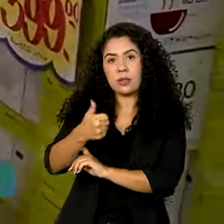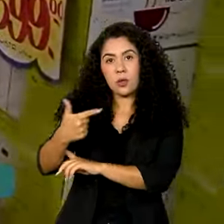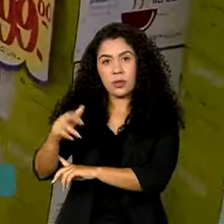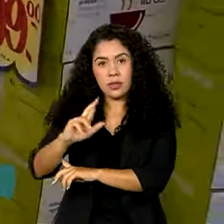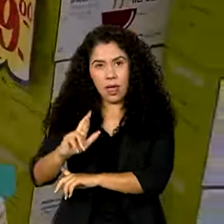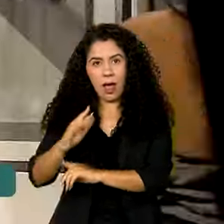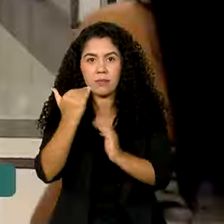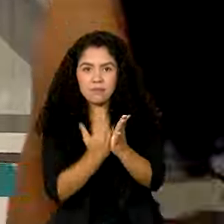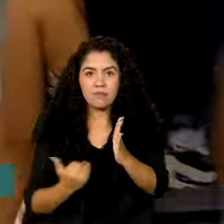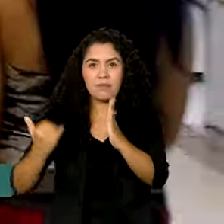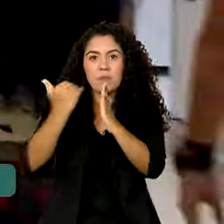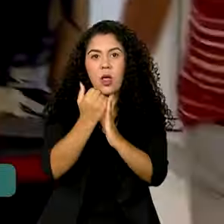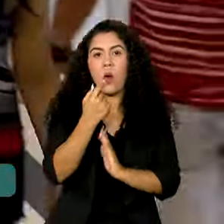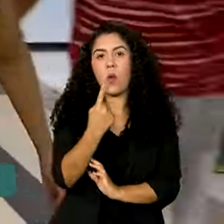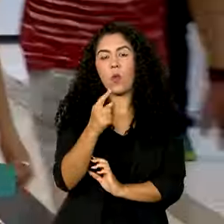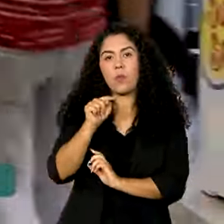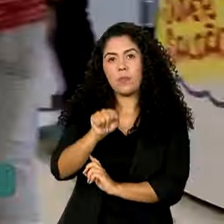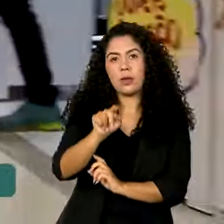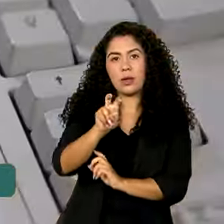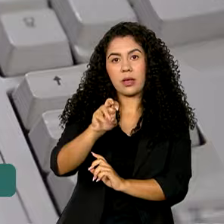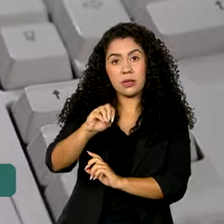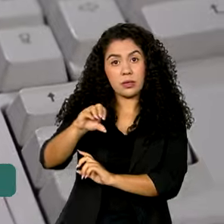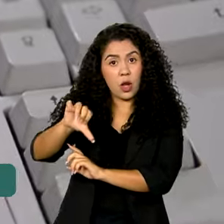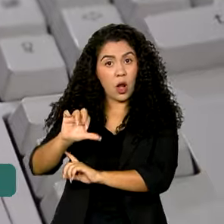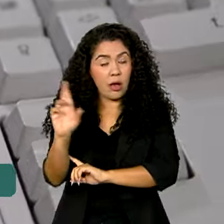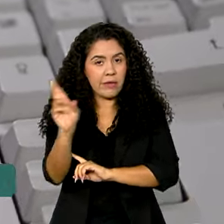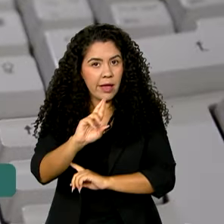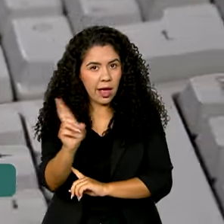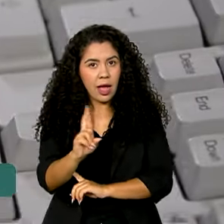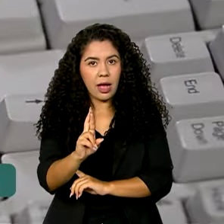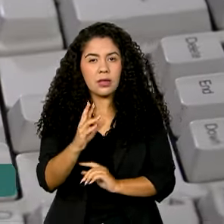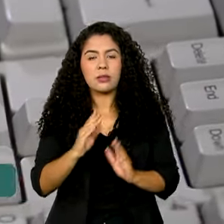para R$ 1.509, um aumento de